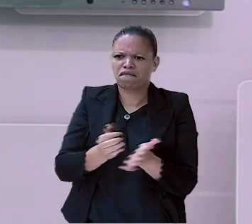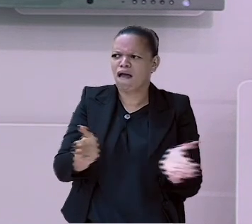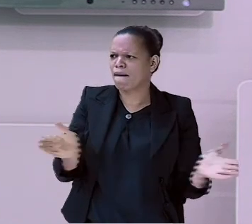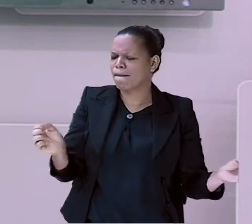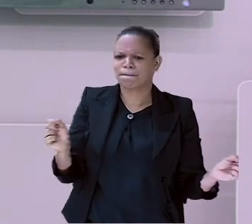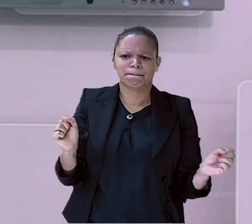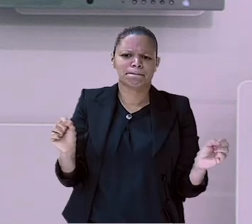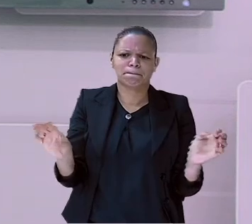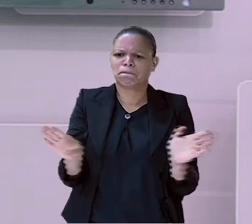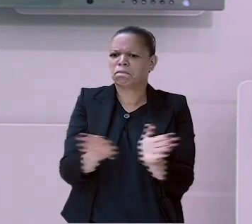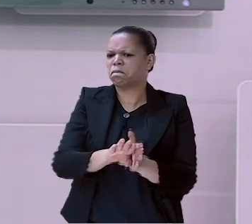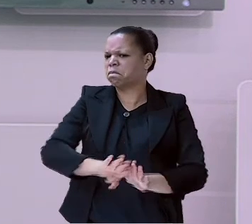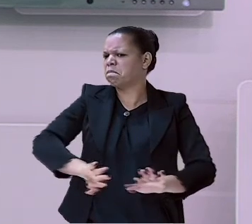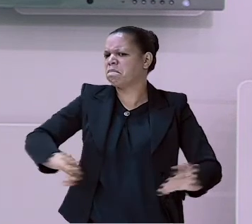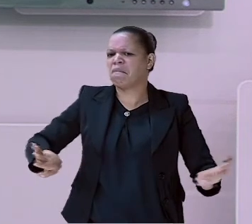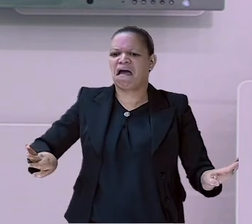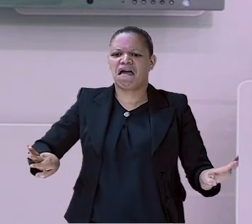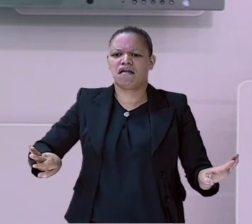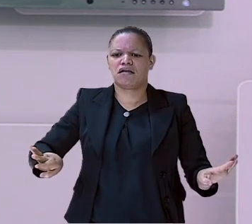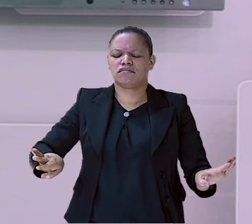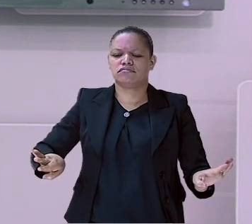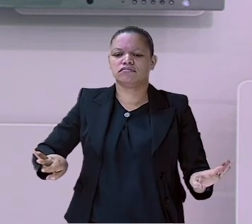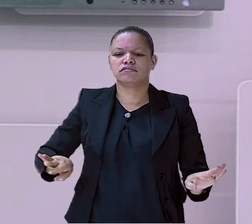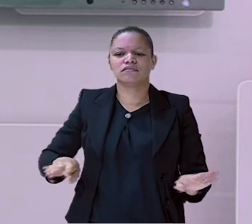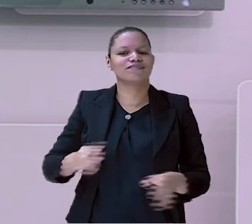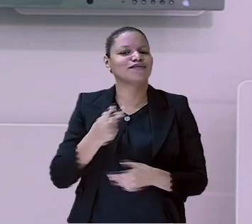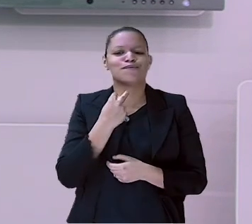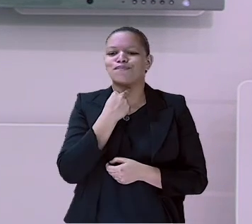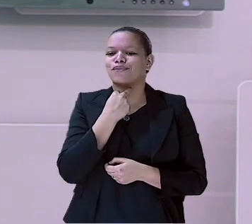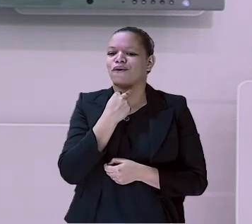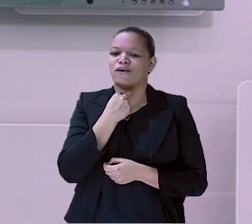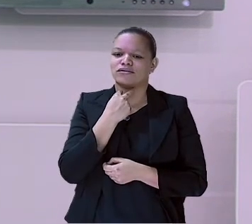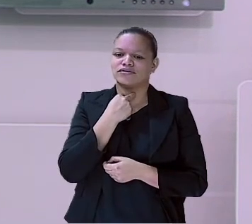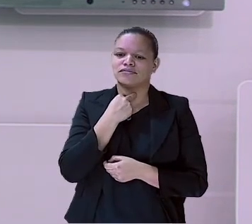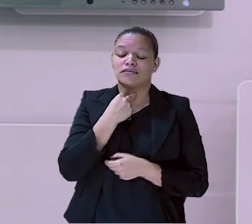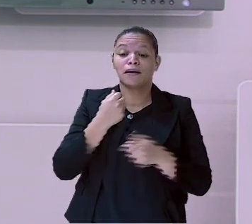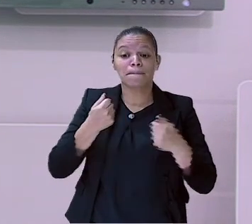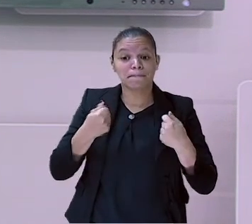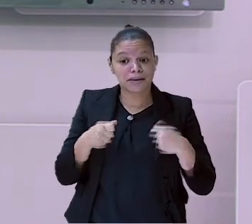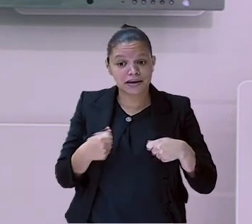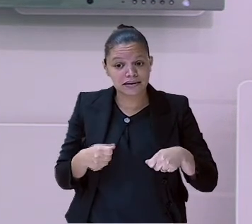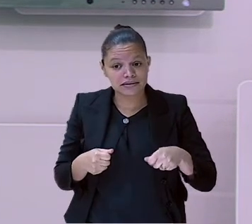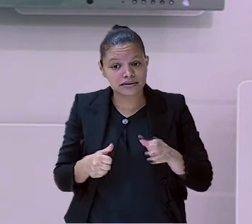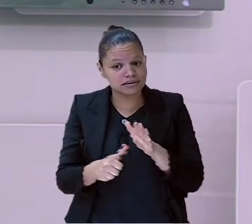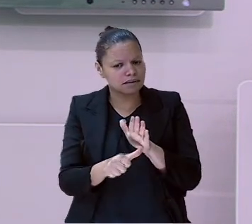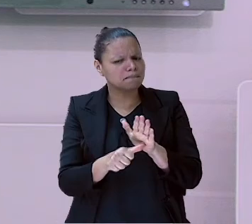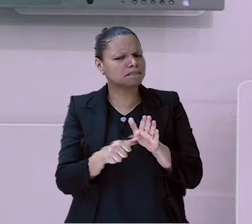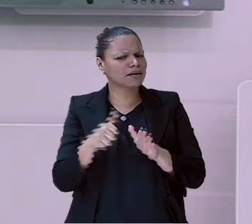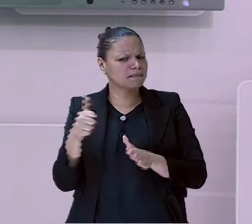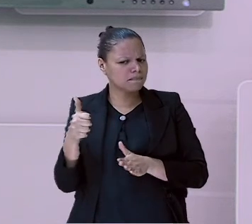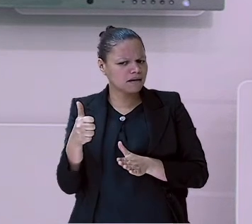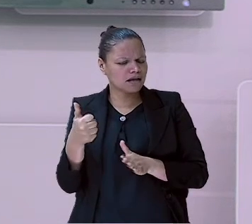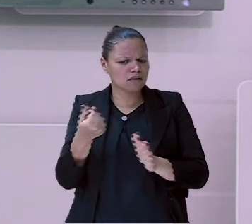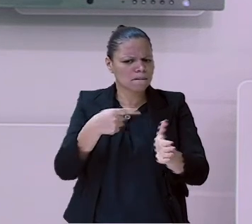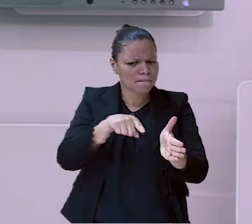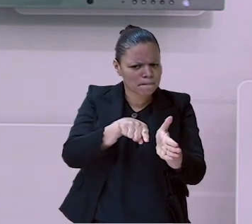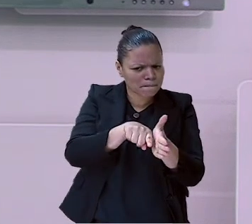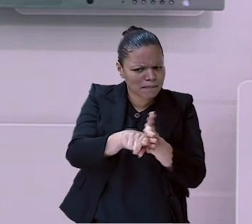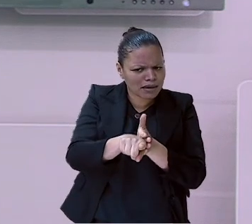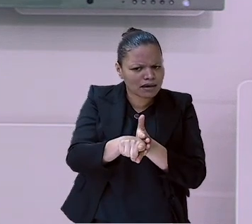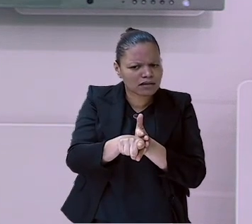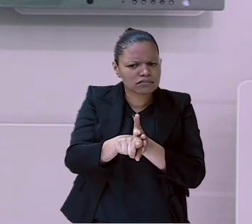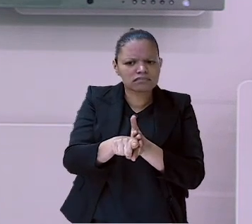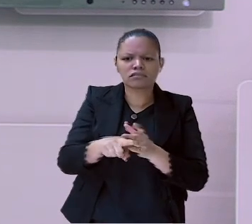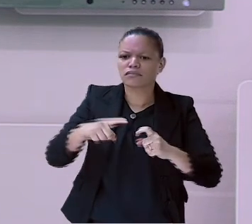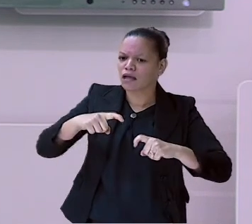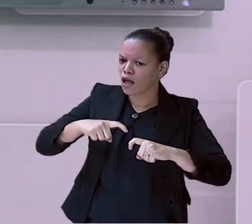muito cuidado com eles. Então, às vezes, nós entramos dentro da sala de aula e sabemos ali que determinado aluno toma remédio para